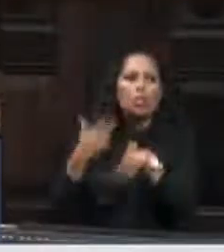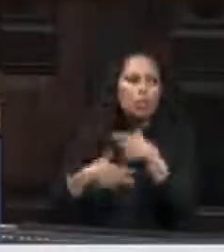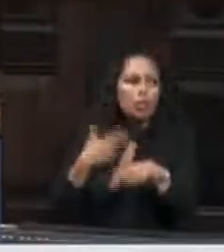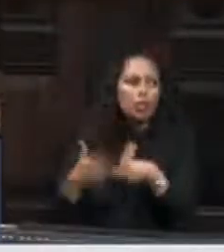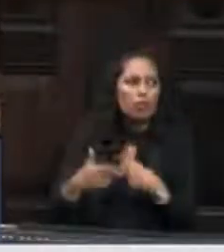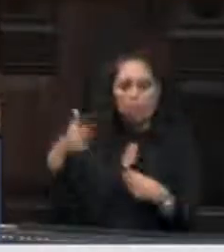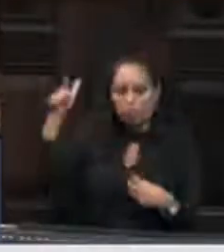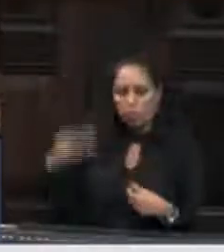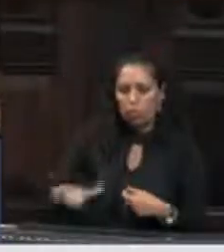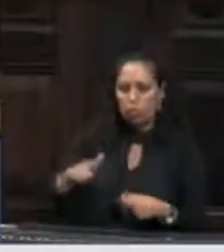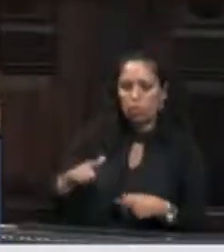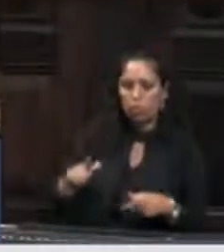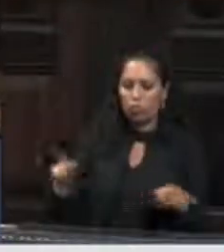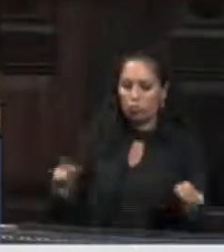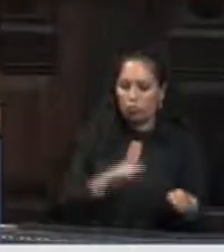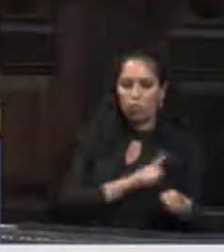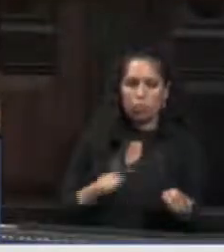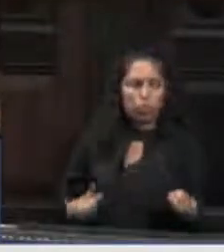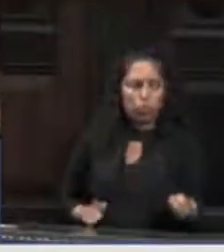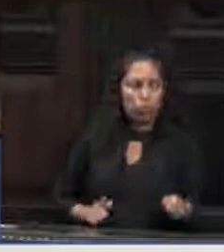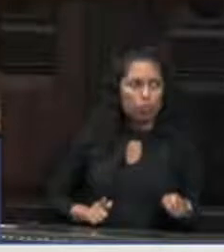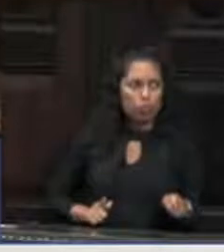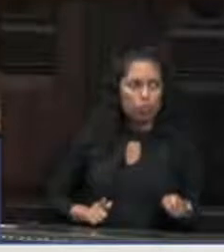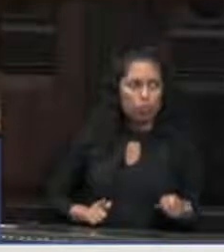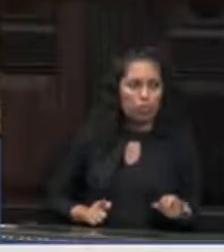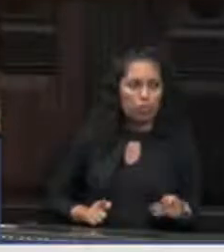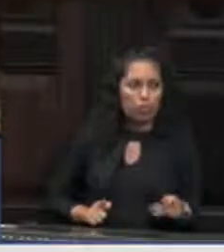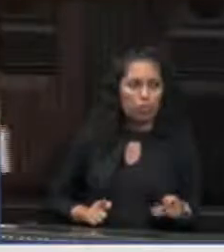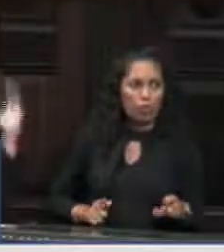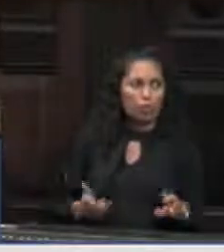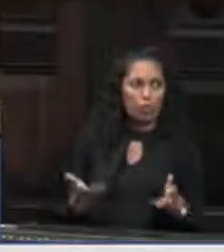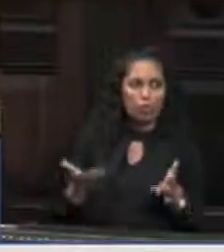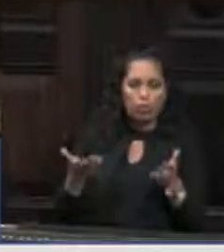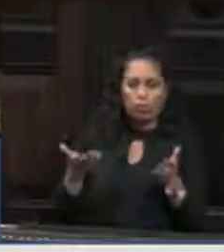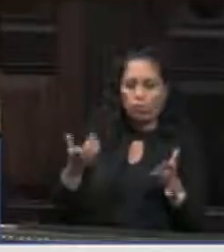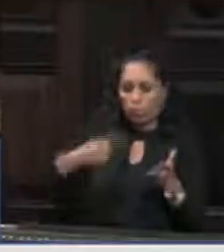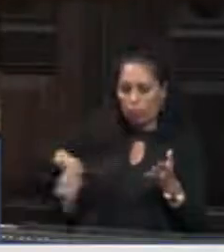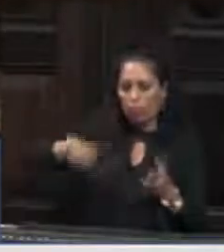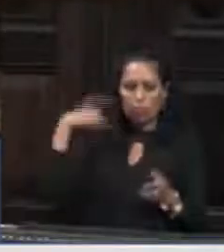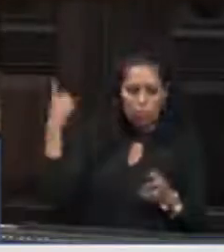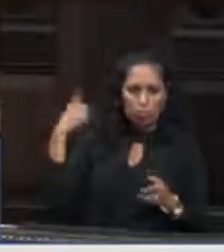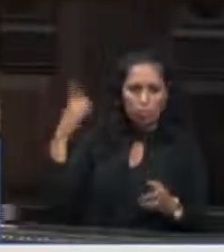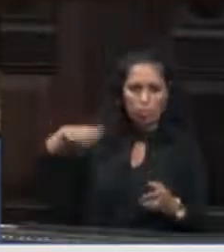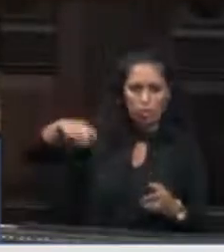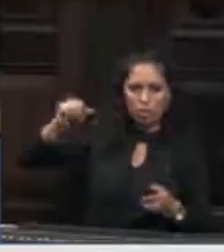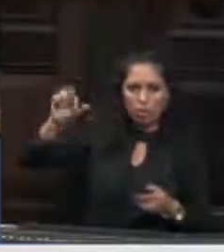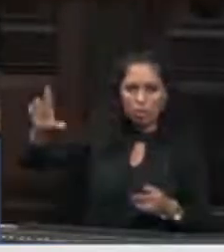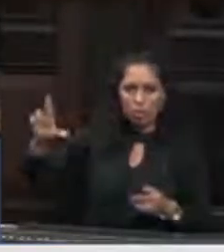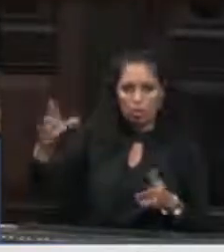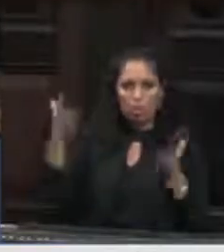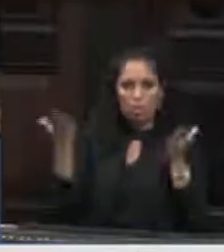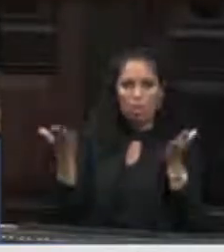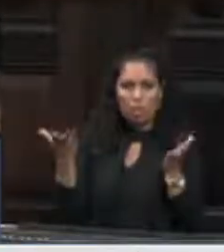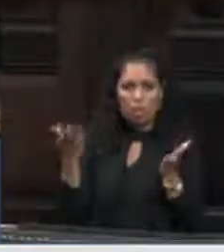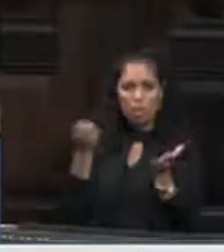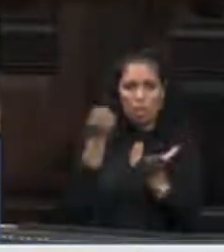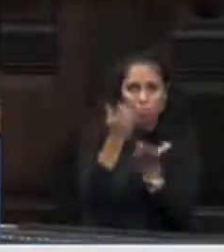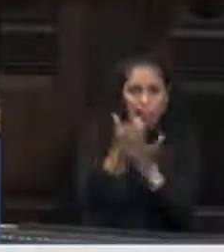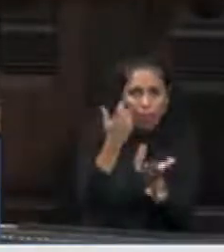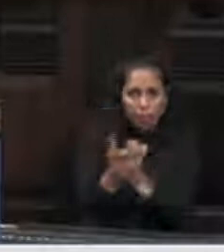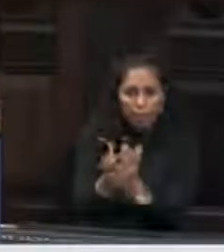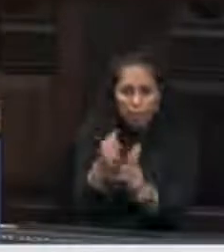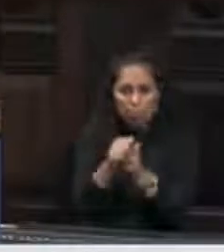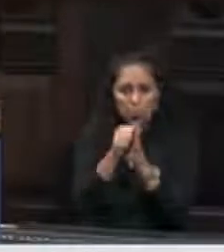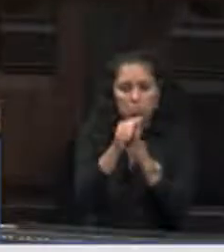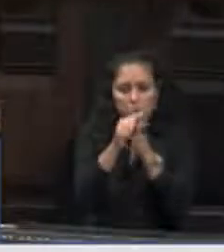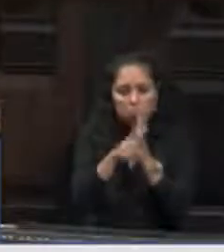mesmo governo que pretende, deputada Marta Rocha, e conversávamos sobre isso ontem, que pretende congelar o piso salarial